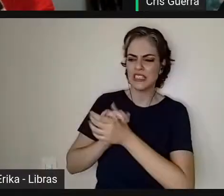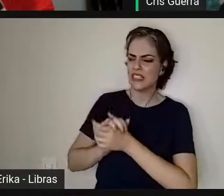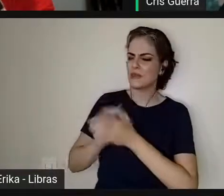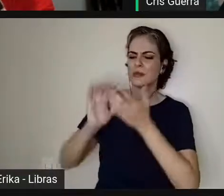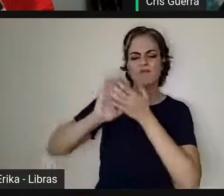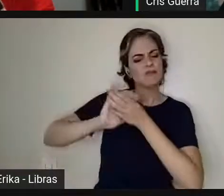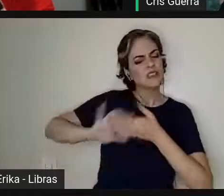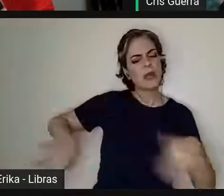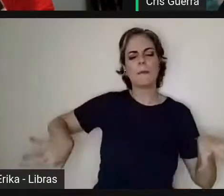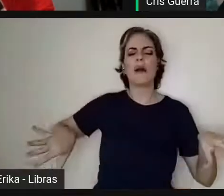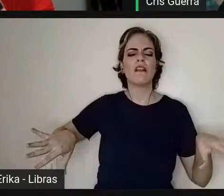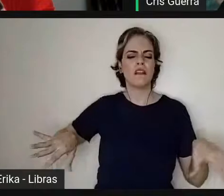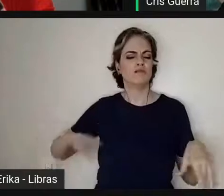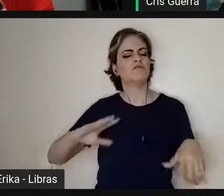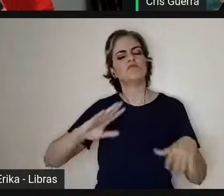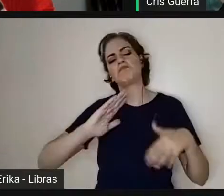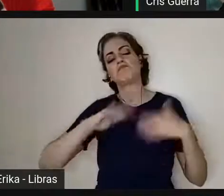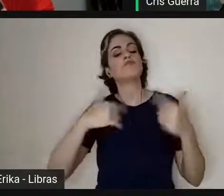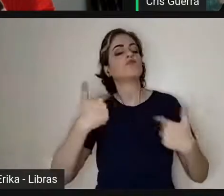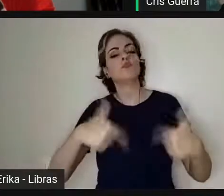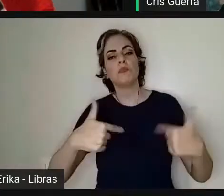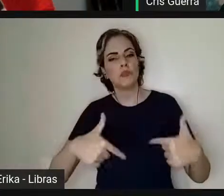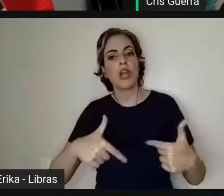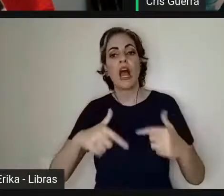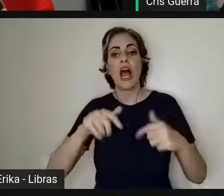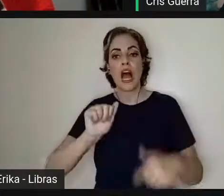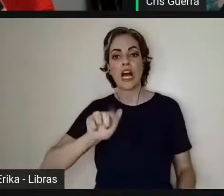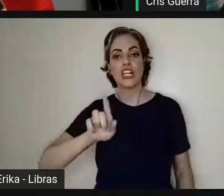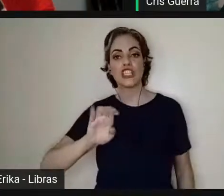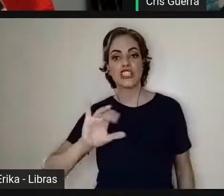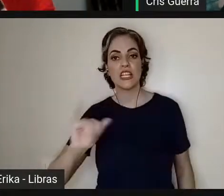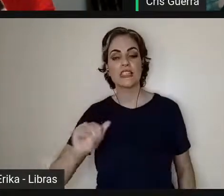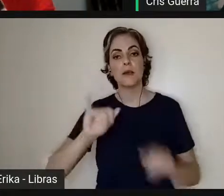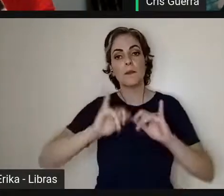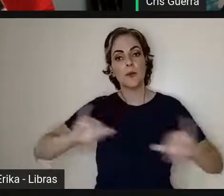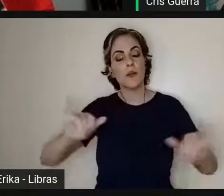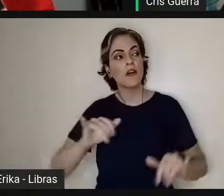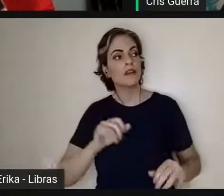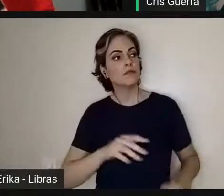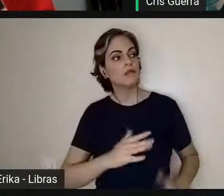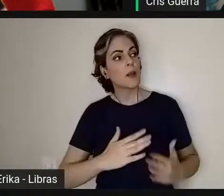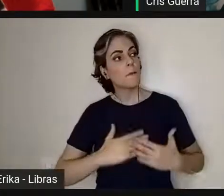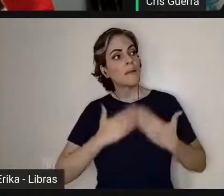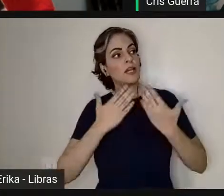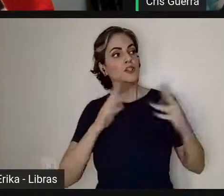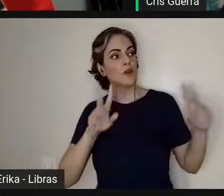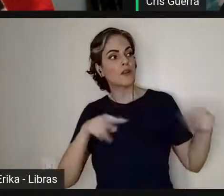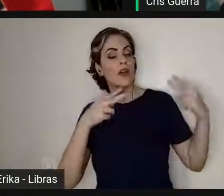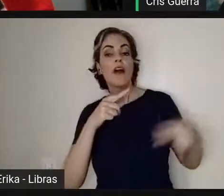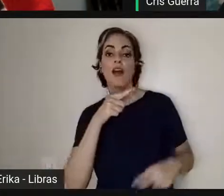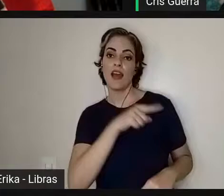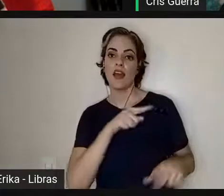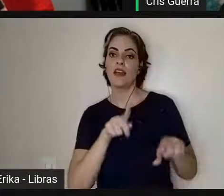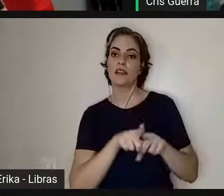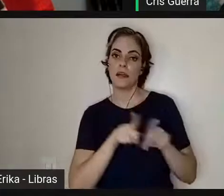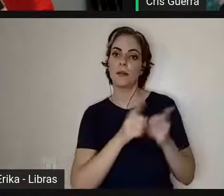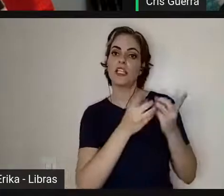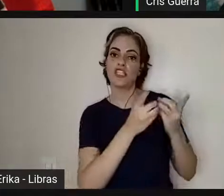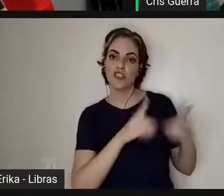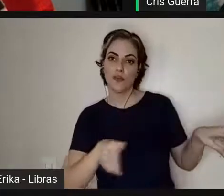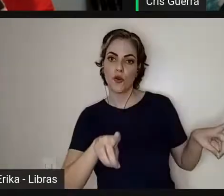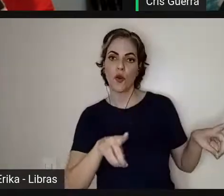e, trabalhando em agência de publicidade, me vi apaixonada por um colega de trabalho que também era separado. E eu falo